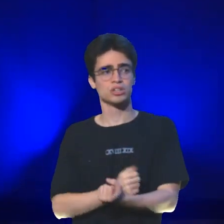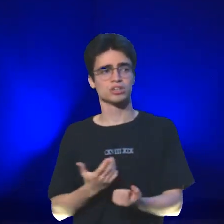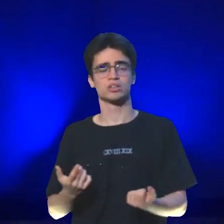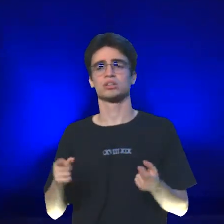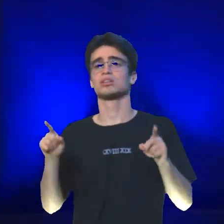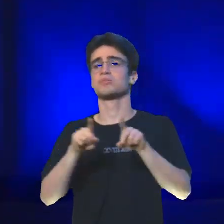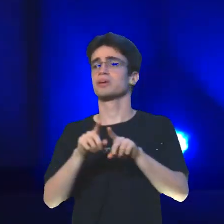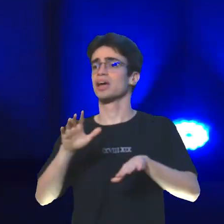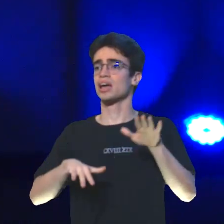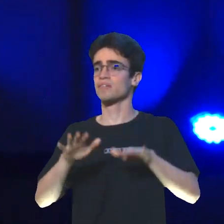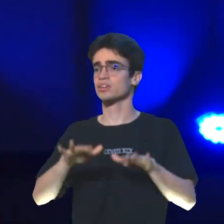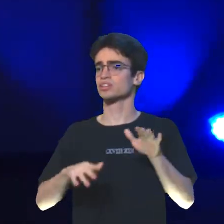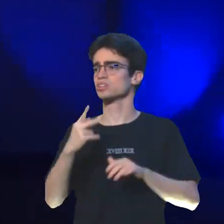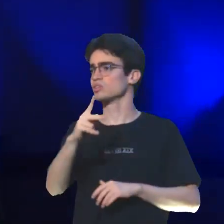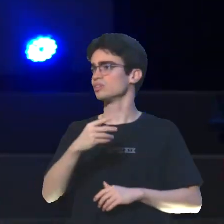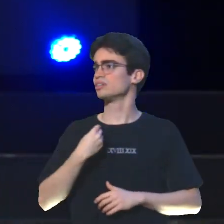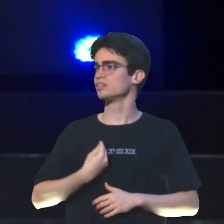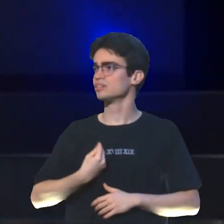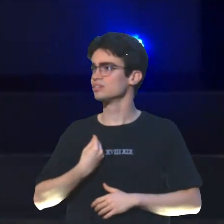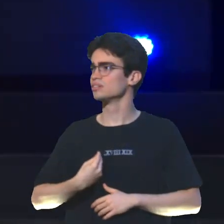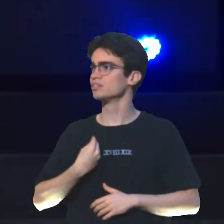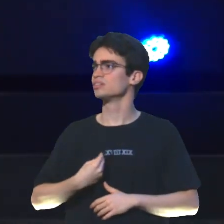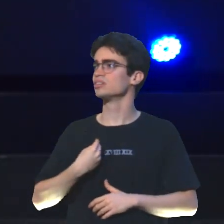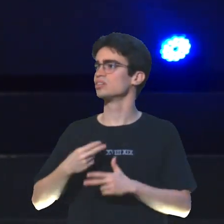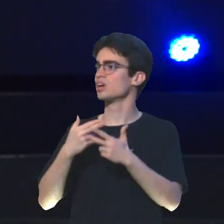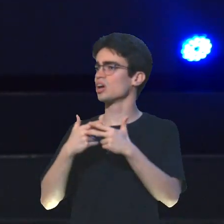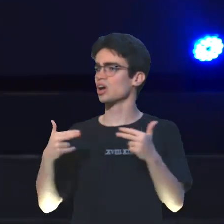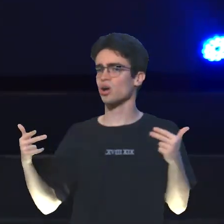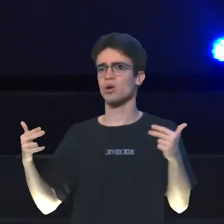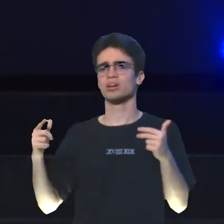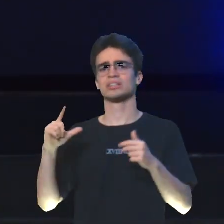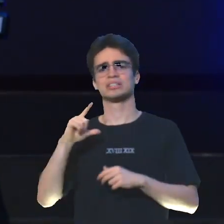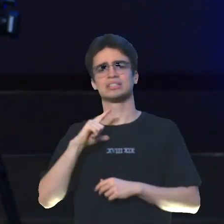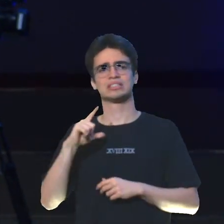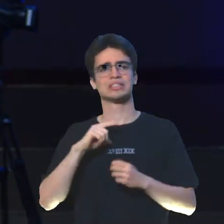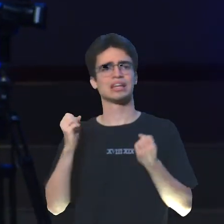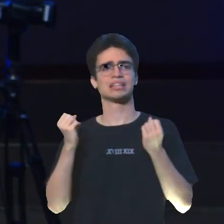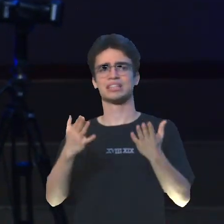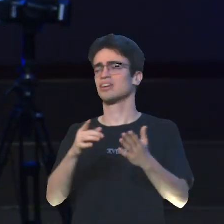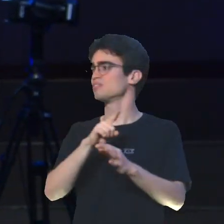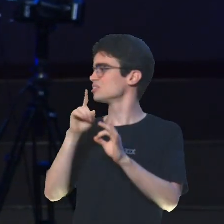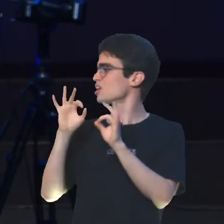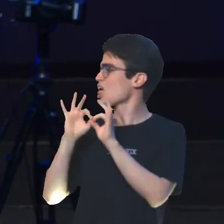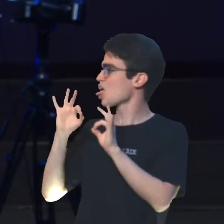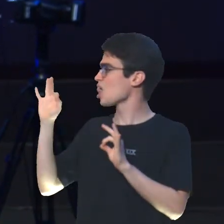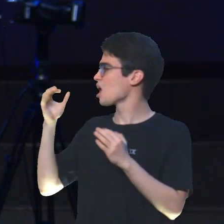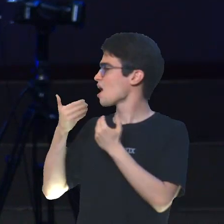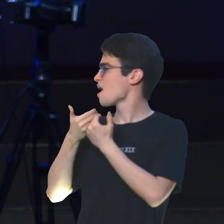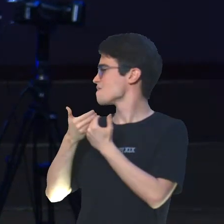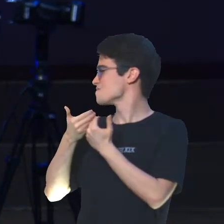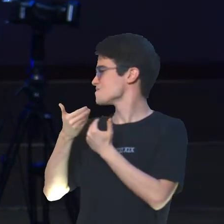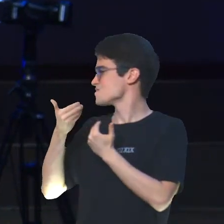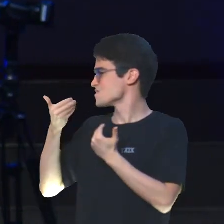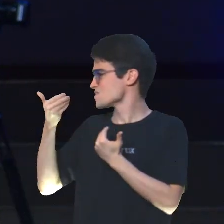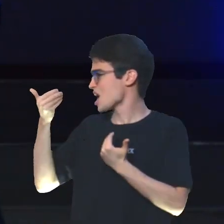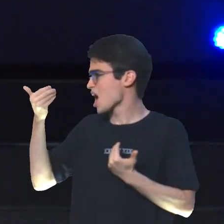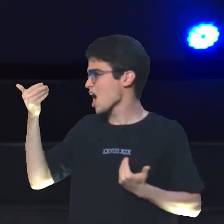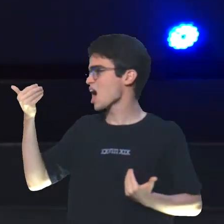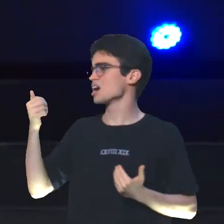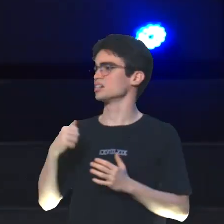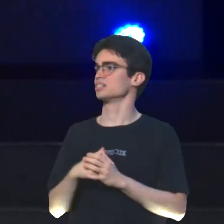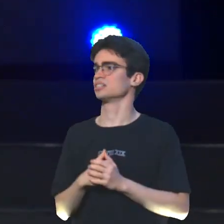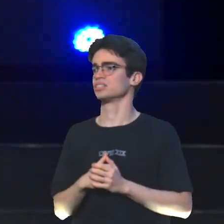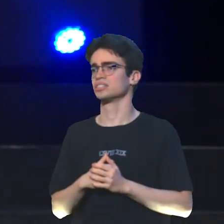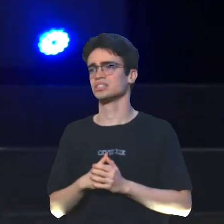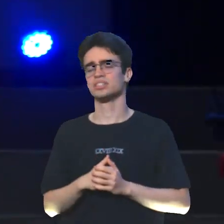Talvez algo na sua vida tenha levado você para bem longe do Senhor. Eu não sei